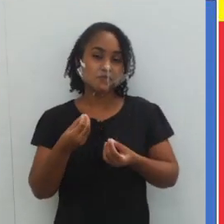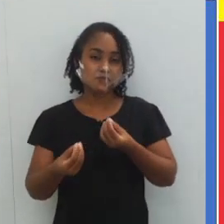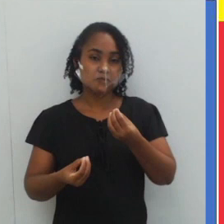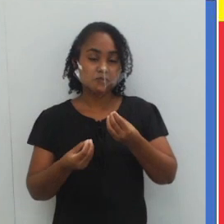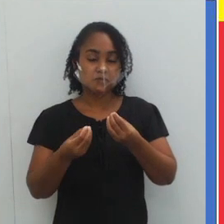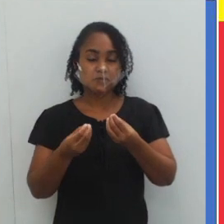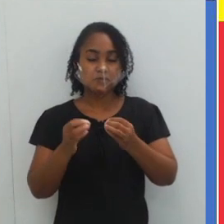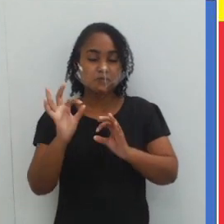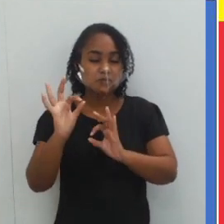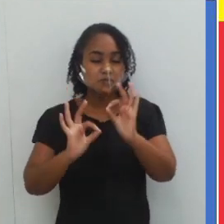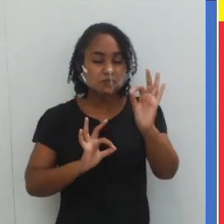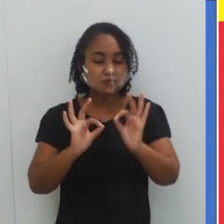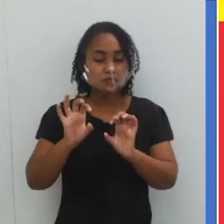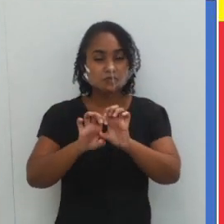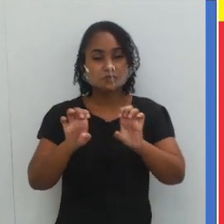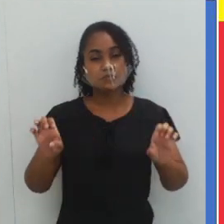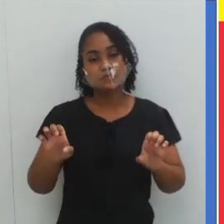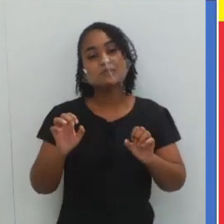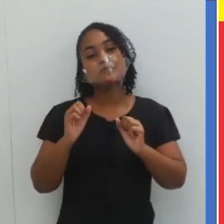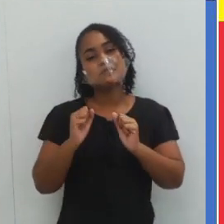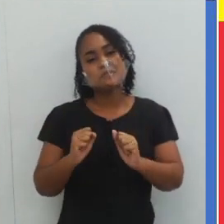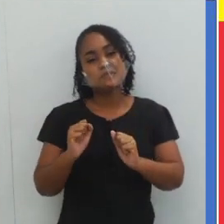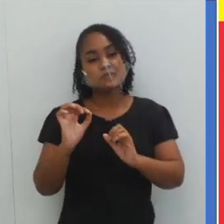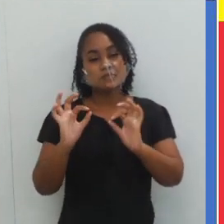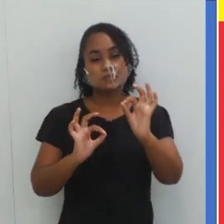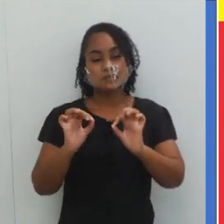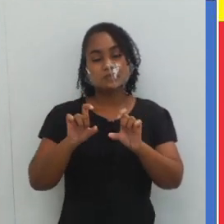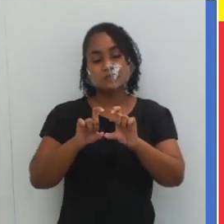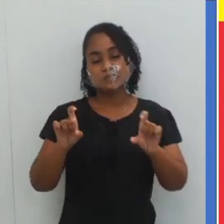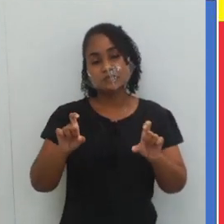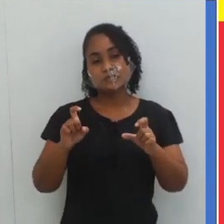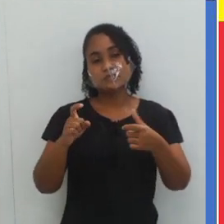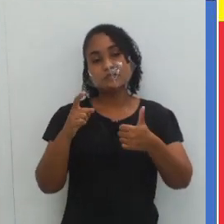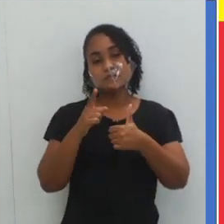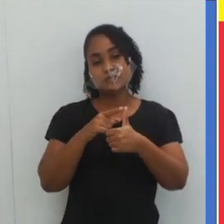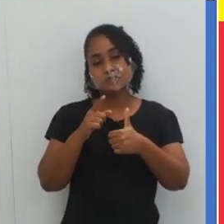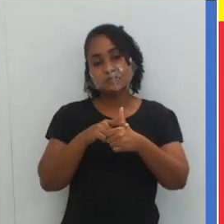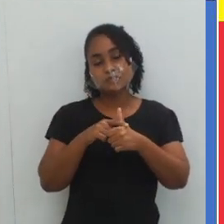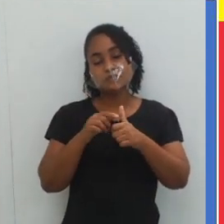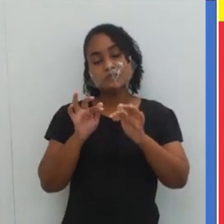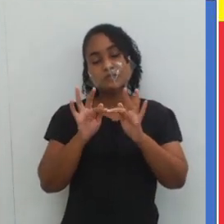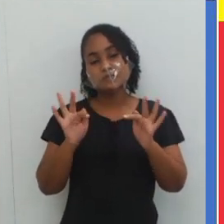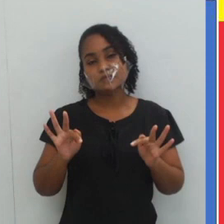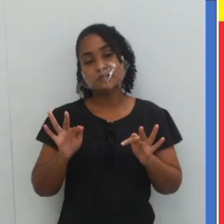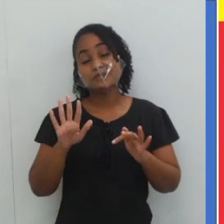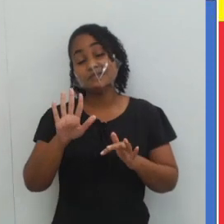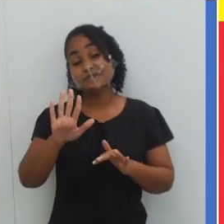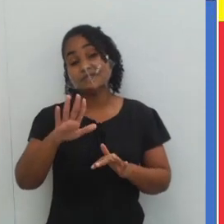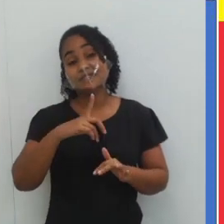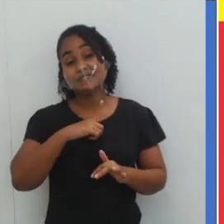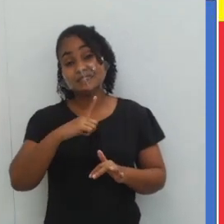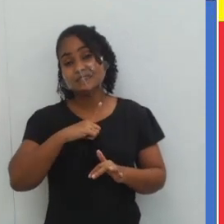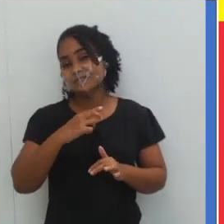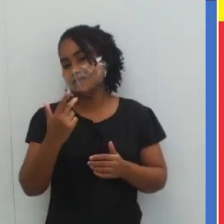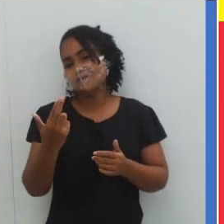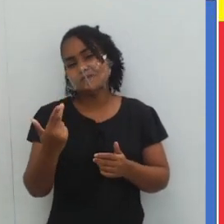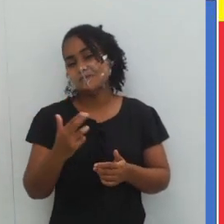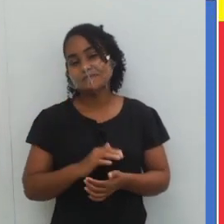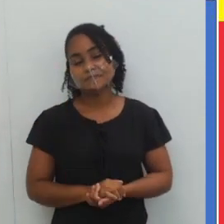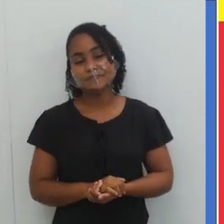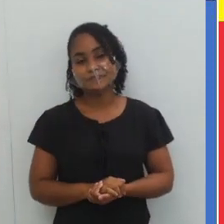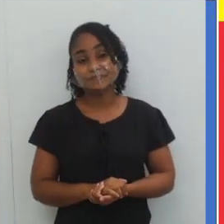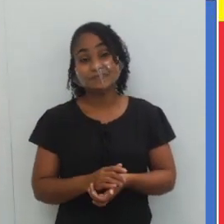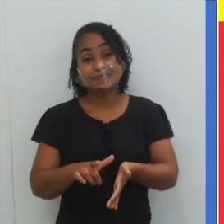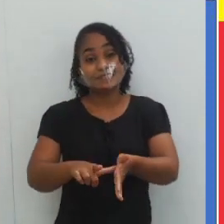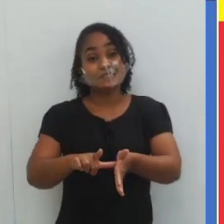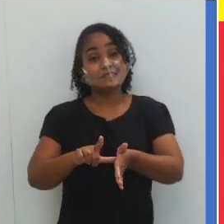gente construir, a gente pode montar essa fórmula para cada sentença. Vocês vão ver que fica aí